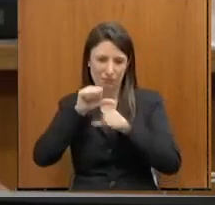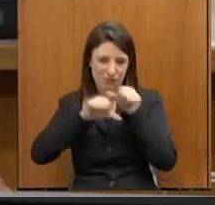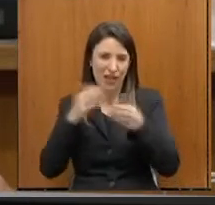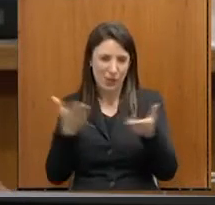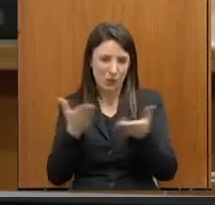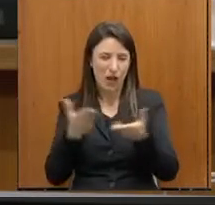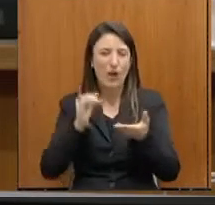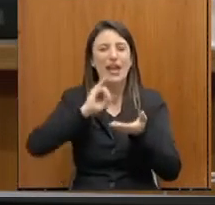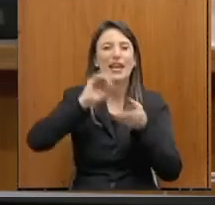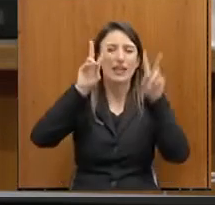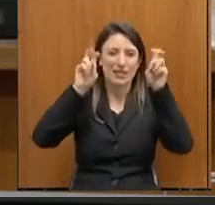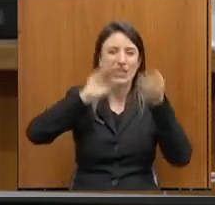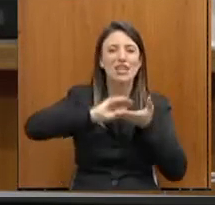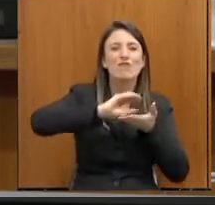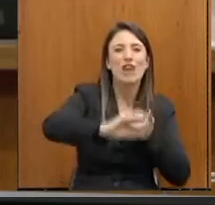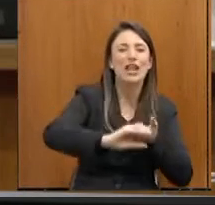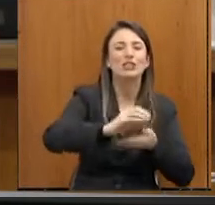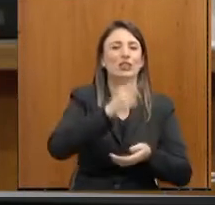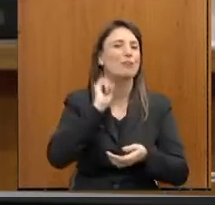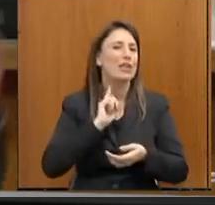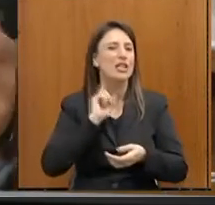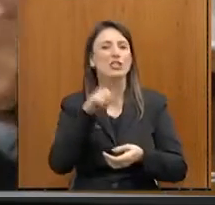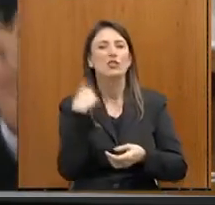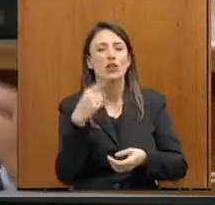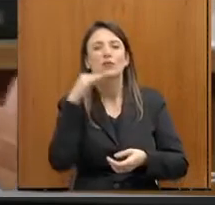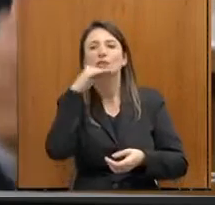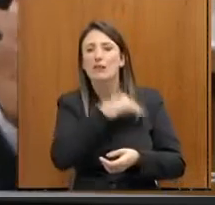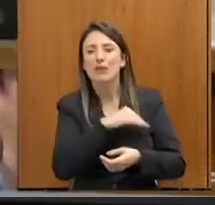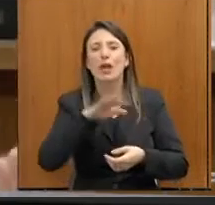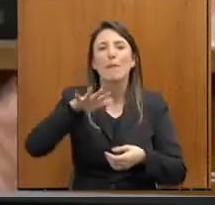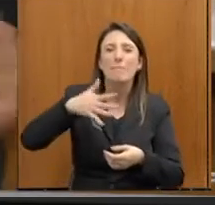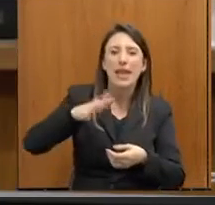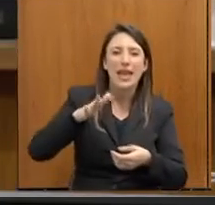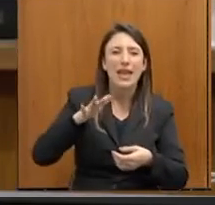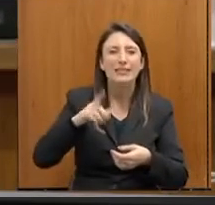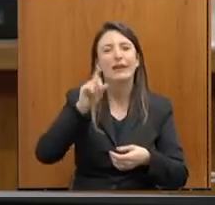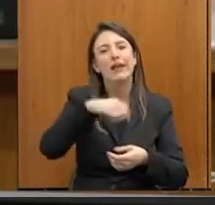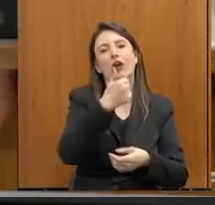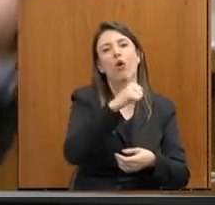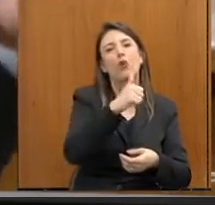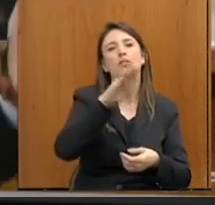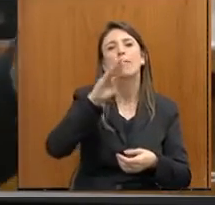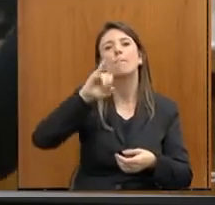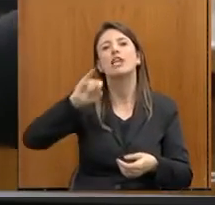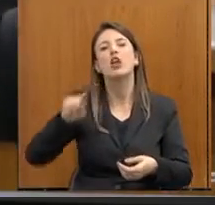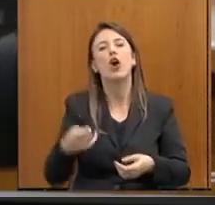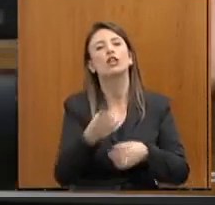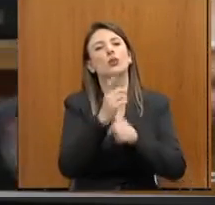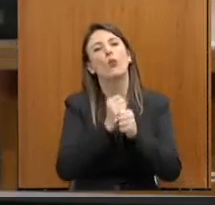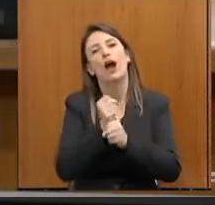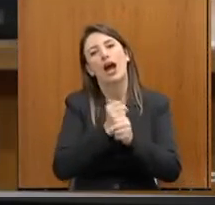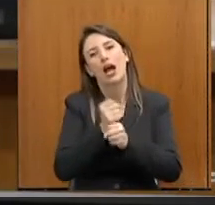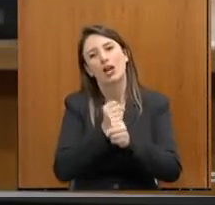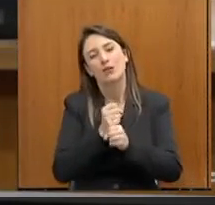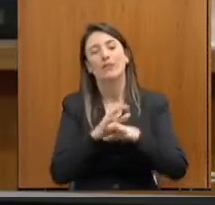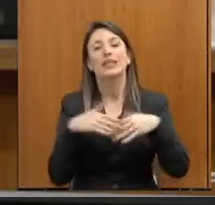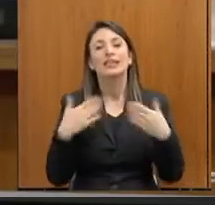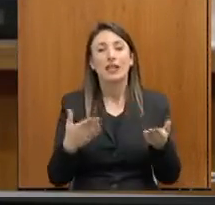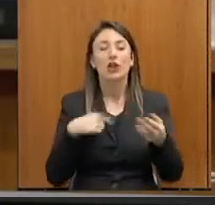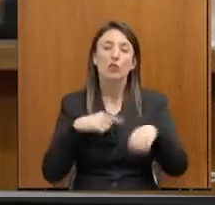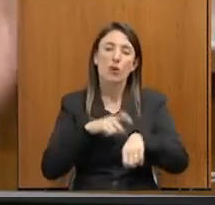vamos ver que a média anual estava em torno de 11 bilhões ao ano e no momento que nós